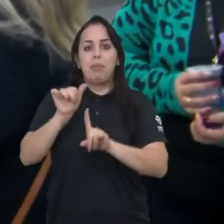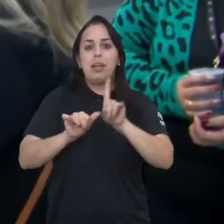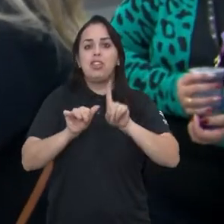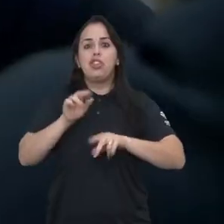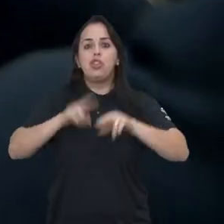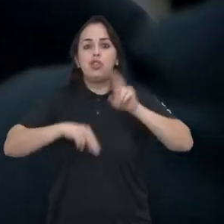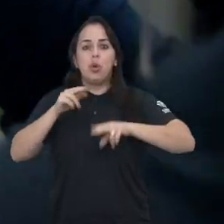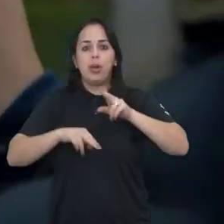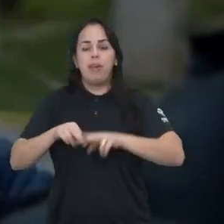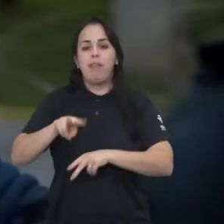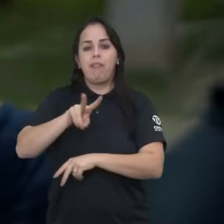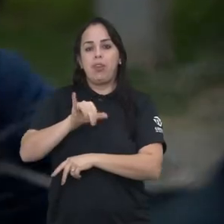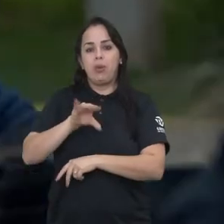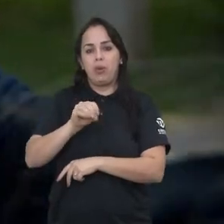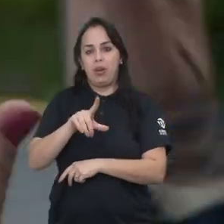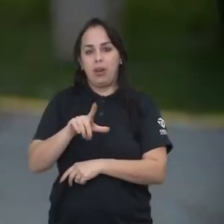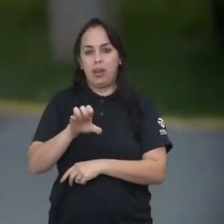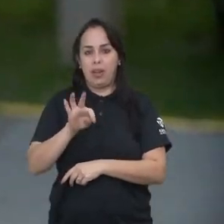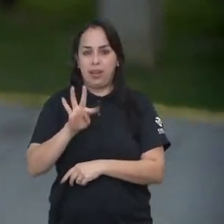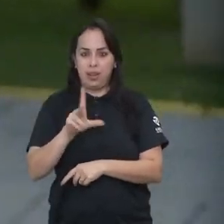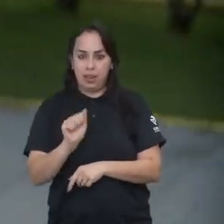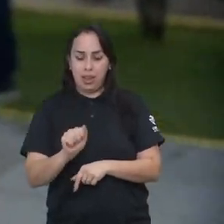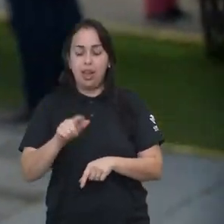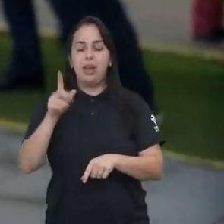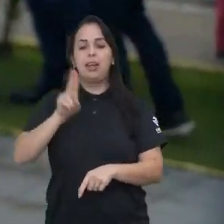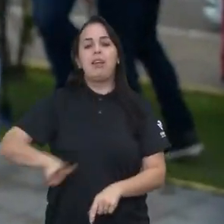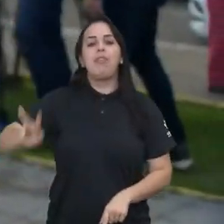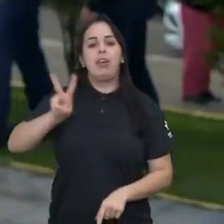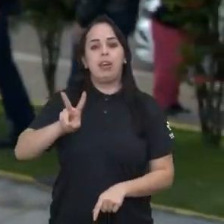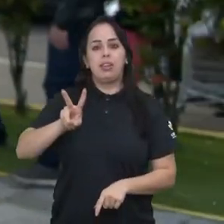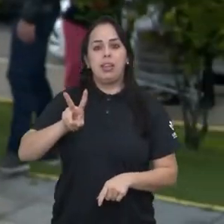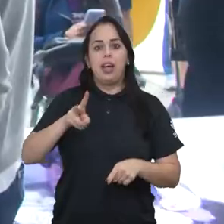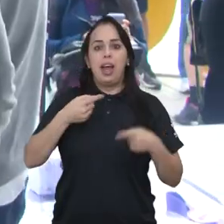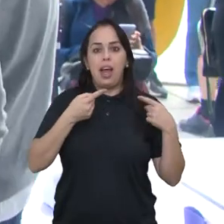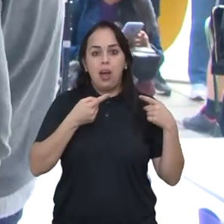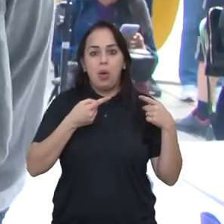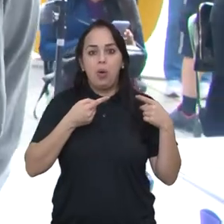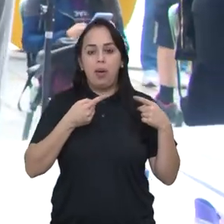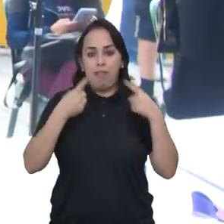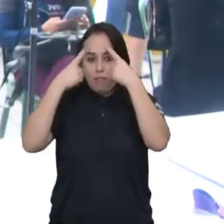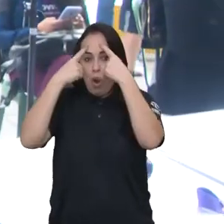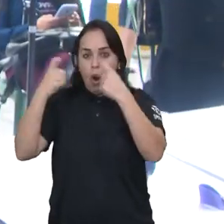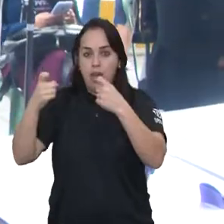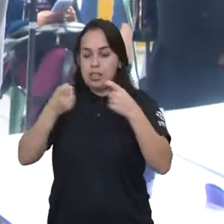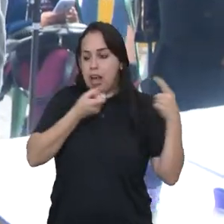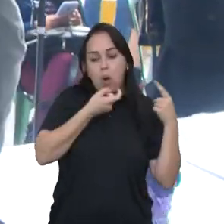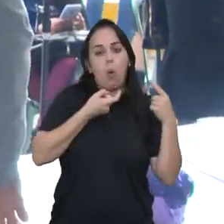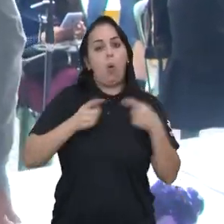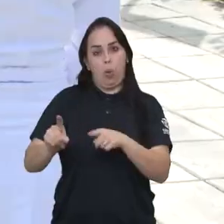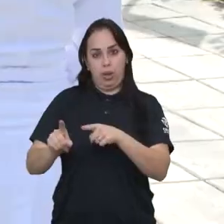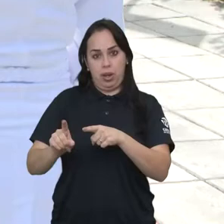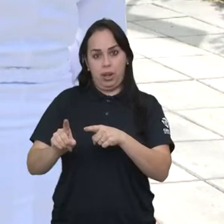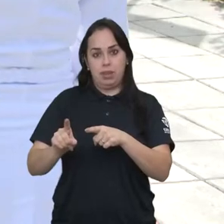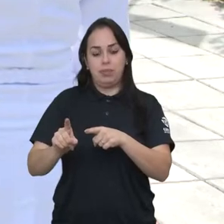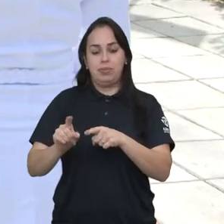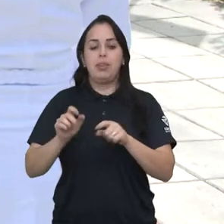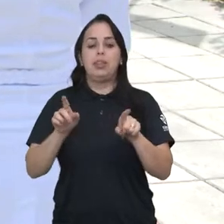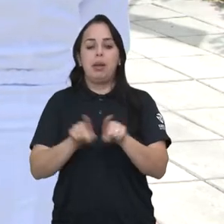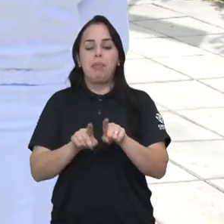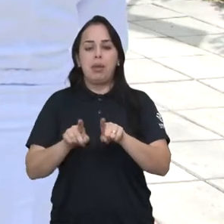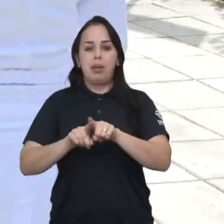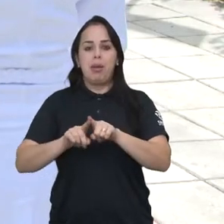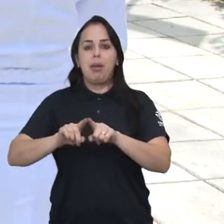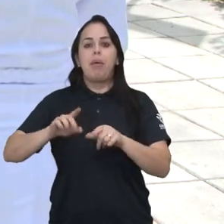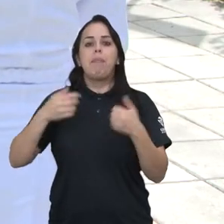Junho Violeta de conscientização e Combate à violência da pessoa idosa Petite defende que essas ações precisam